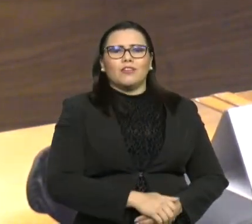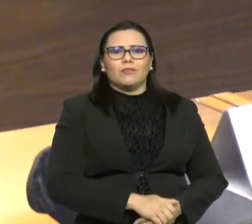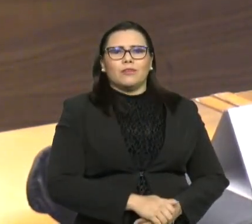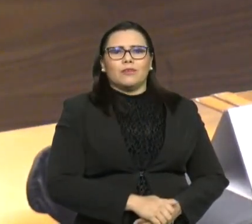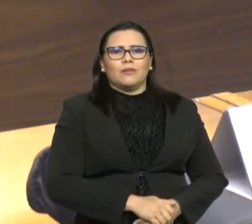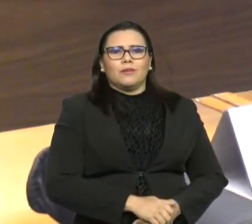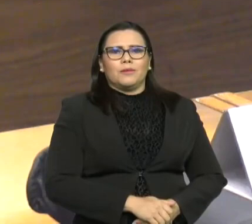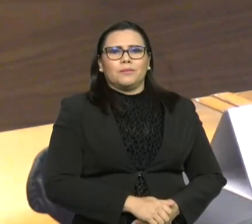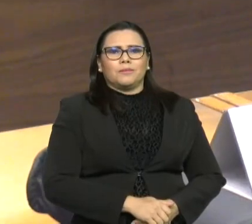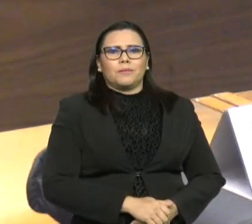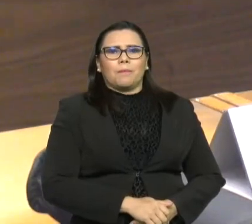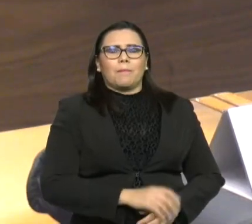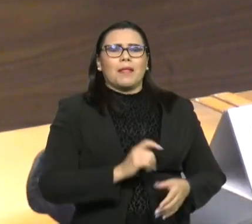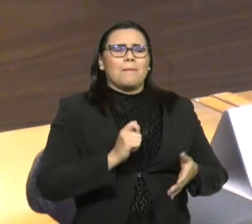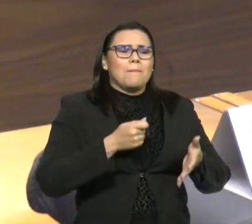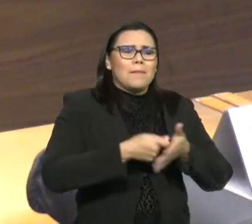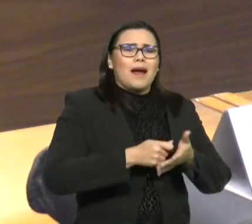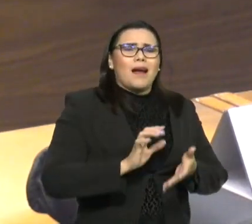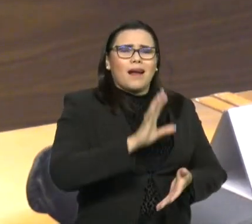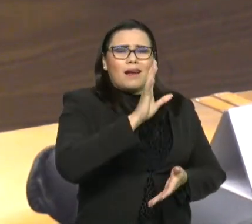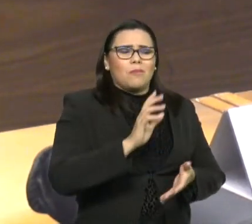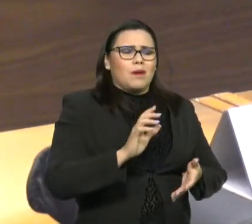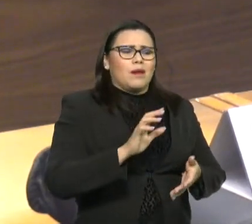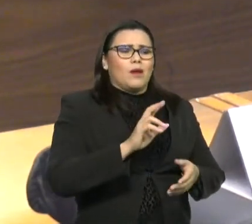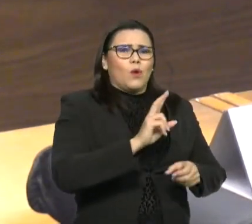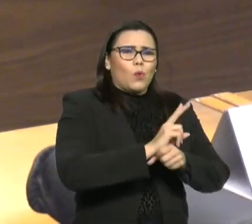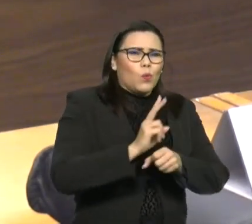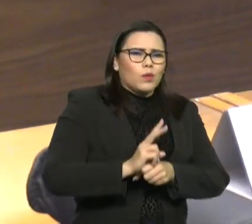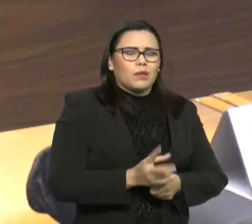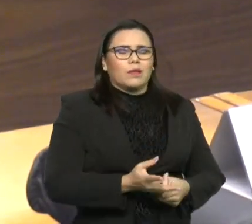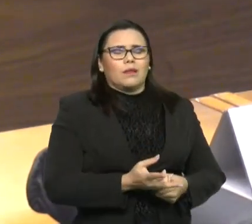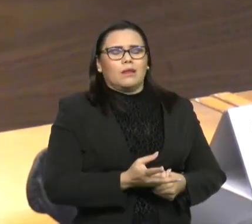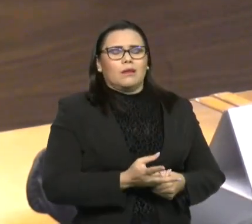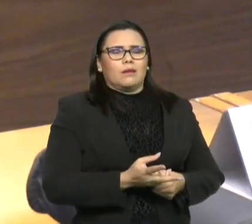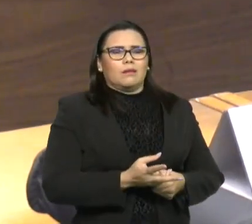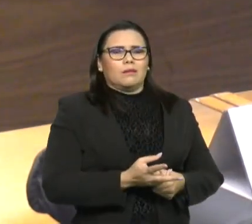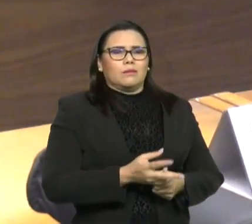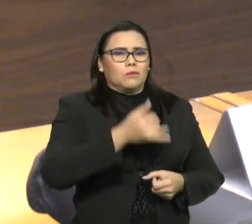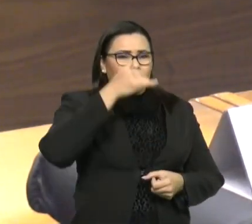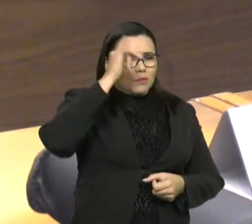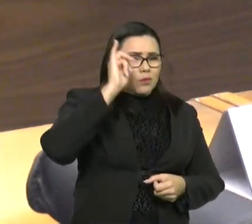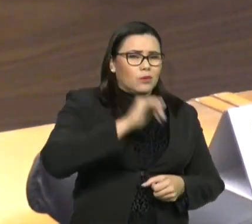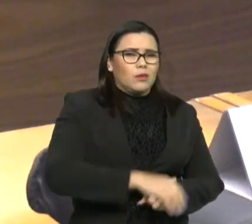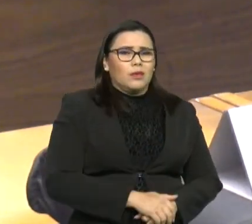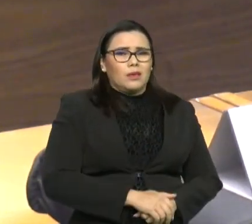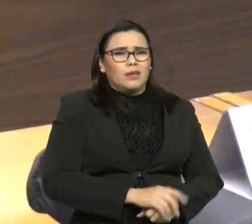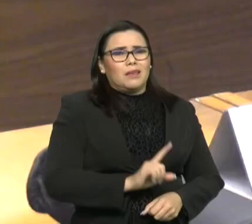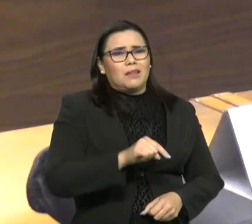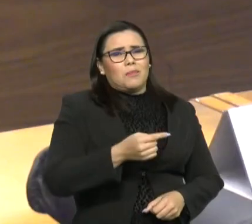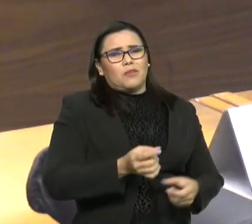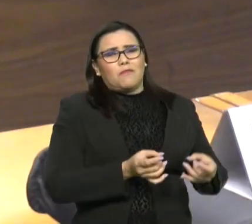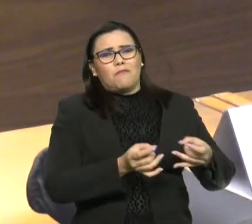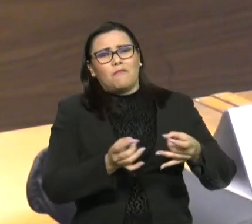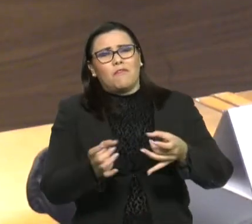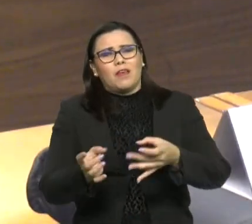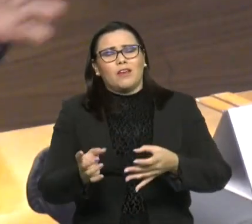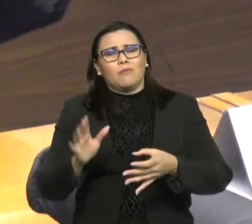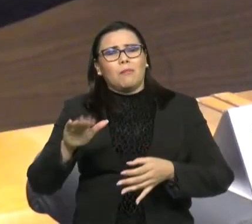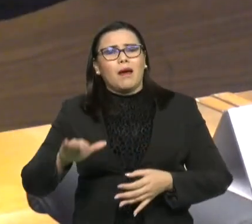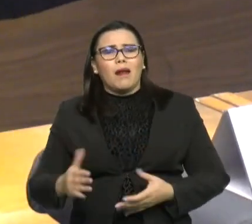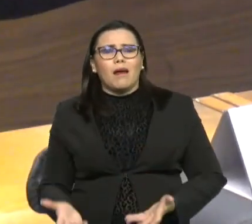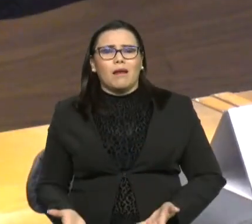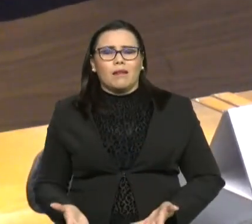comissão permanente de agricultura, pecuária e pesca e abastecimento, para que se possa trazer,